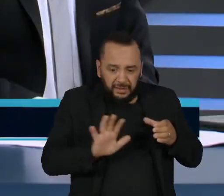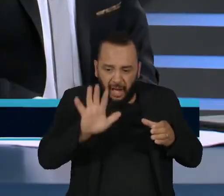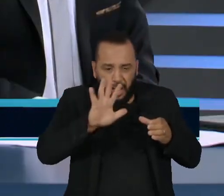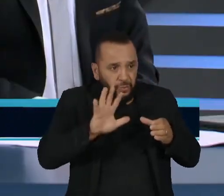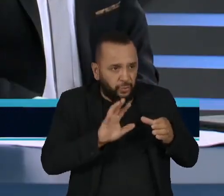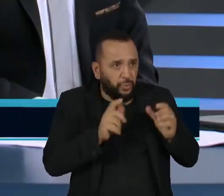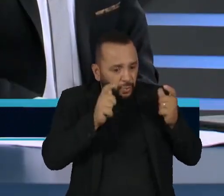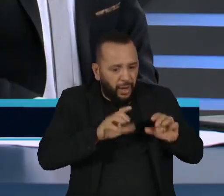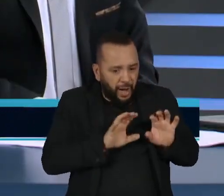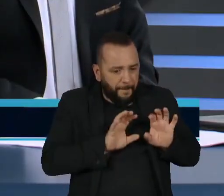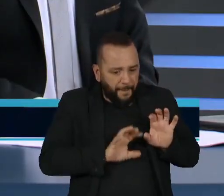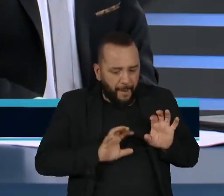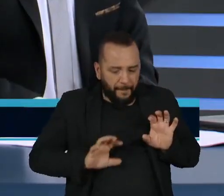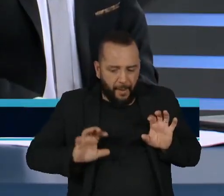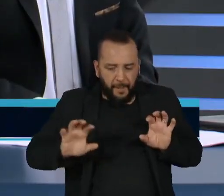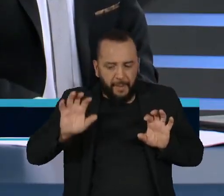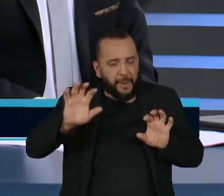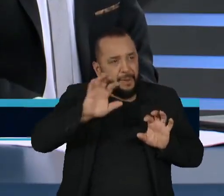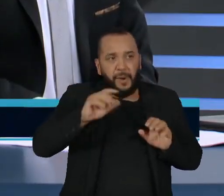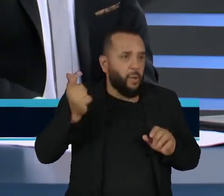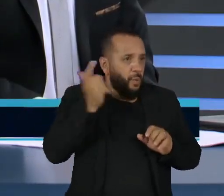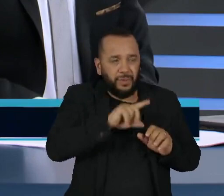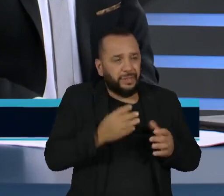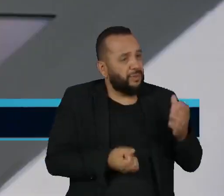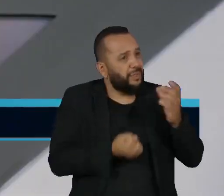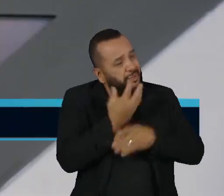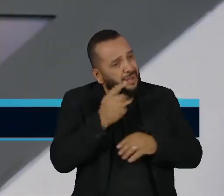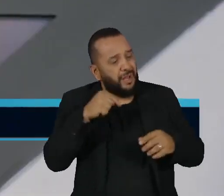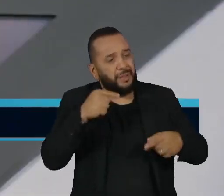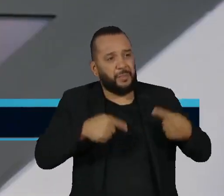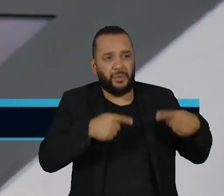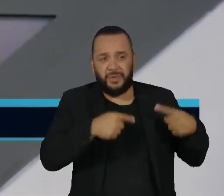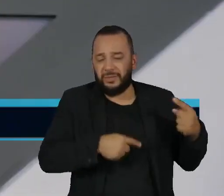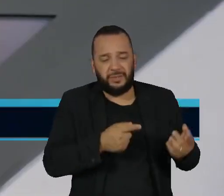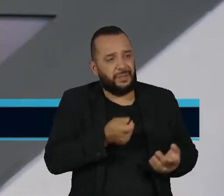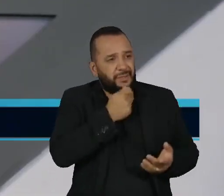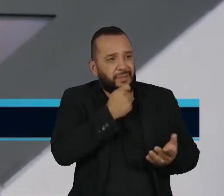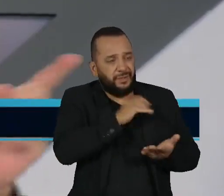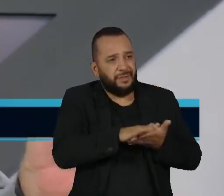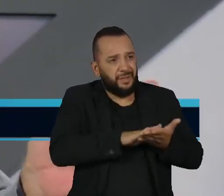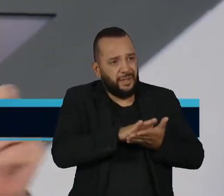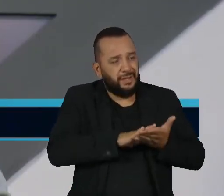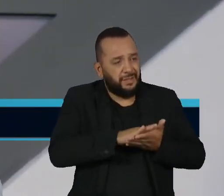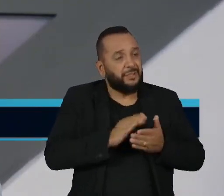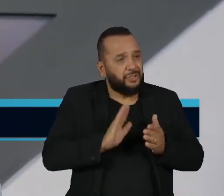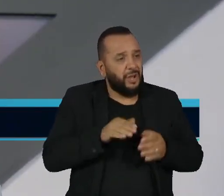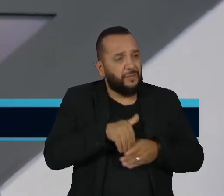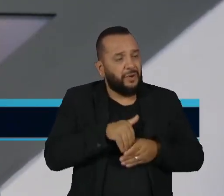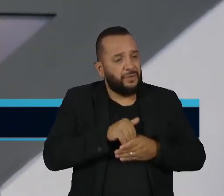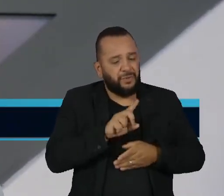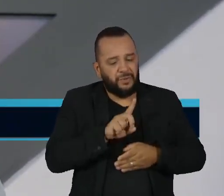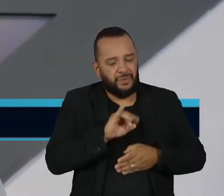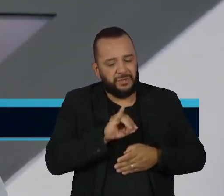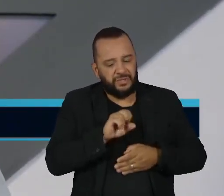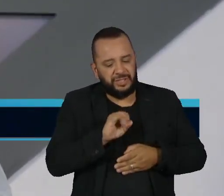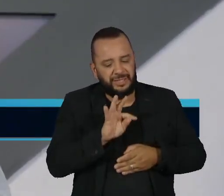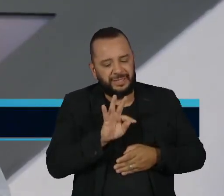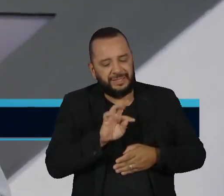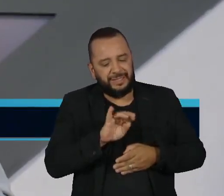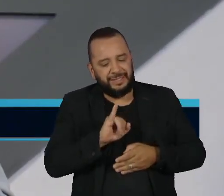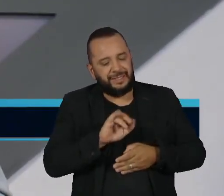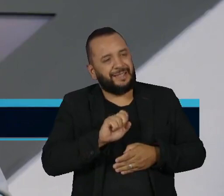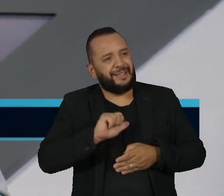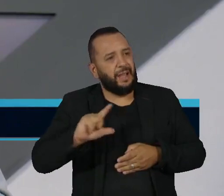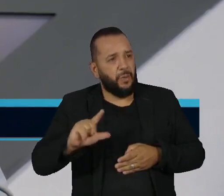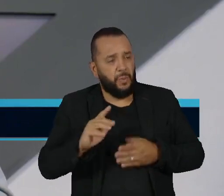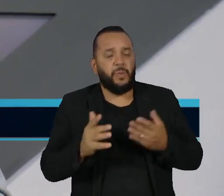das grandes evoluções que a gente não conseguiu implementar na política. Agora, você olha... Olha e vê, vamos fazer uma comparação, a eleição para